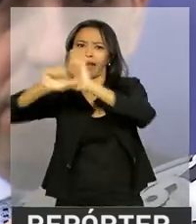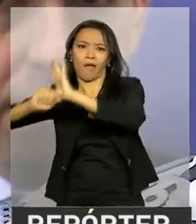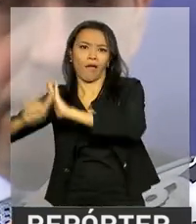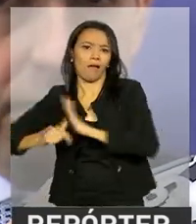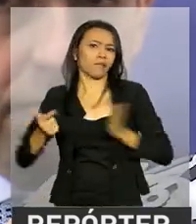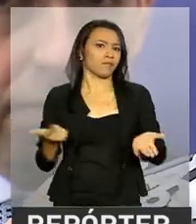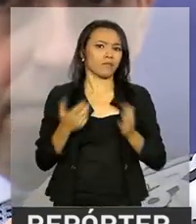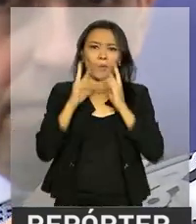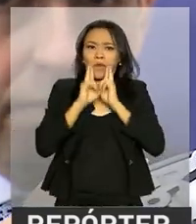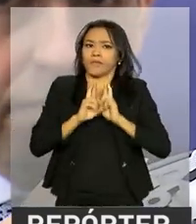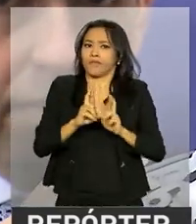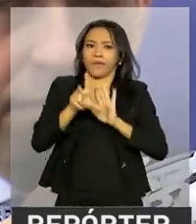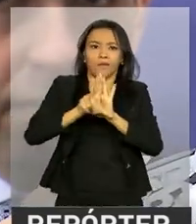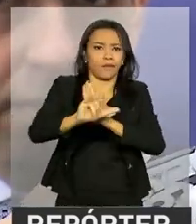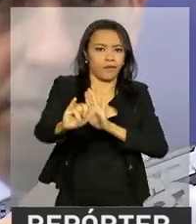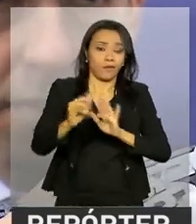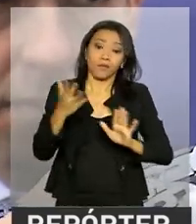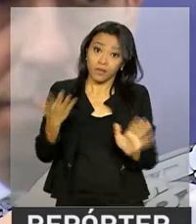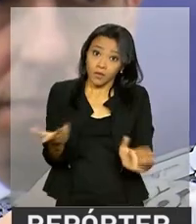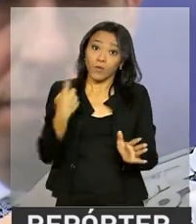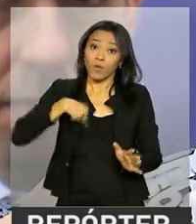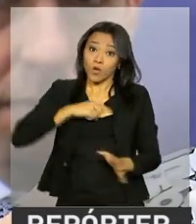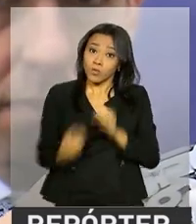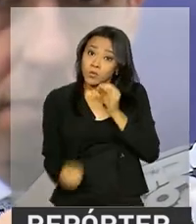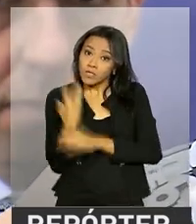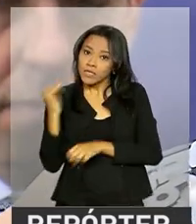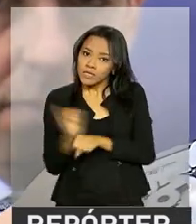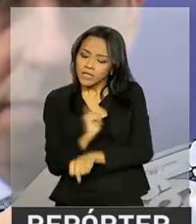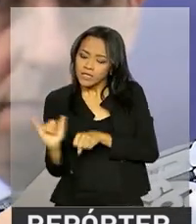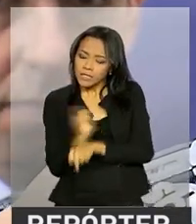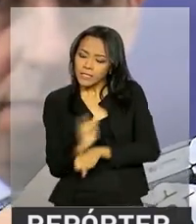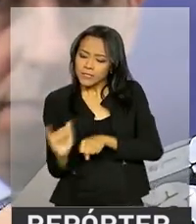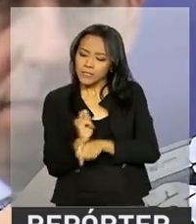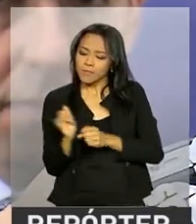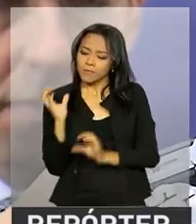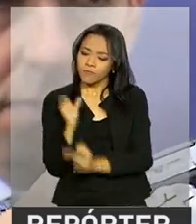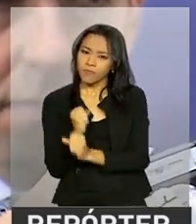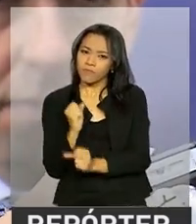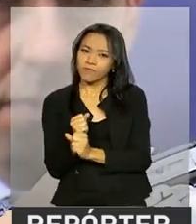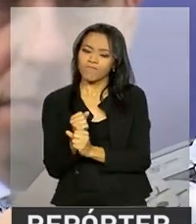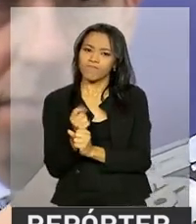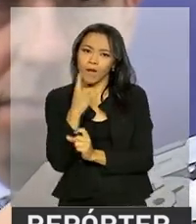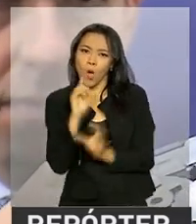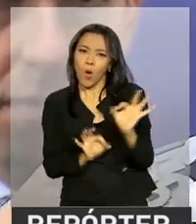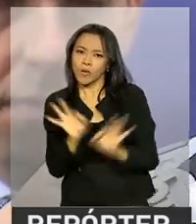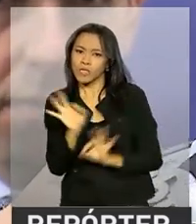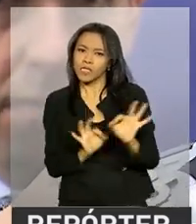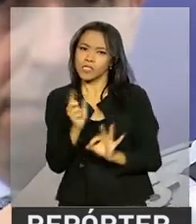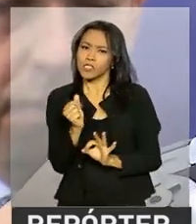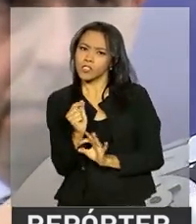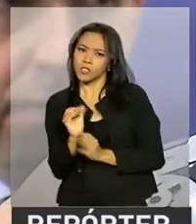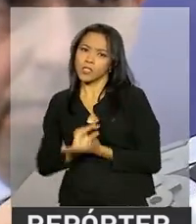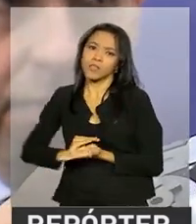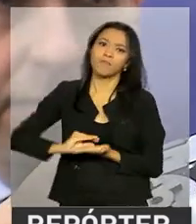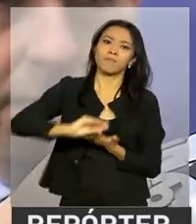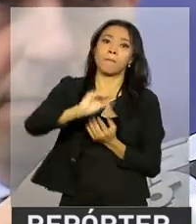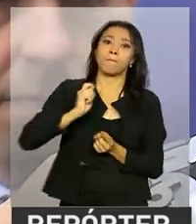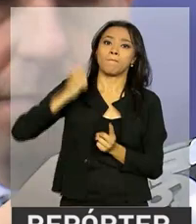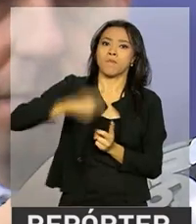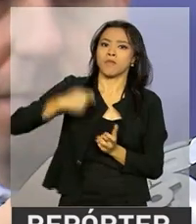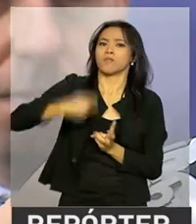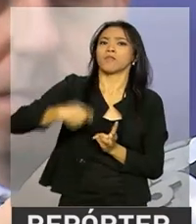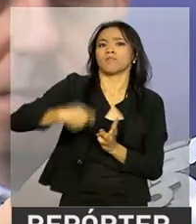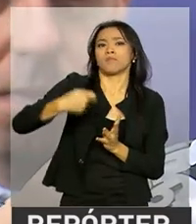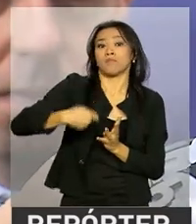determinação legal e a gente tá criando um mecanismo financeiro e uma organização de Repasses mes a mes a partir